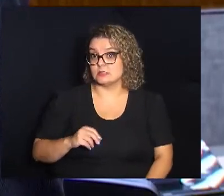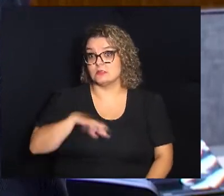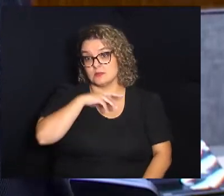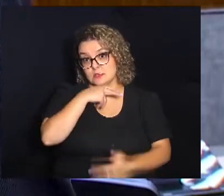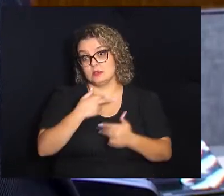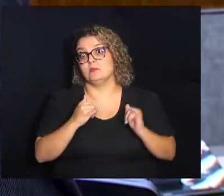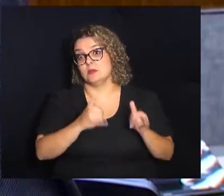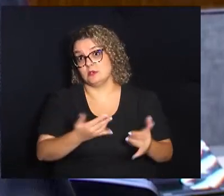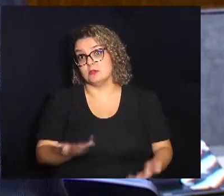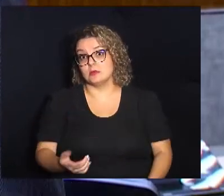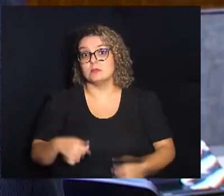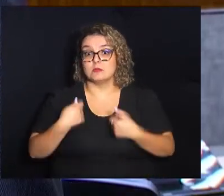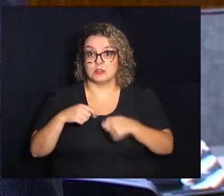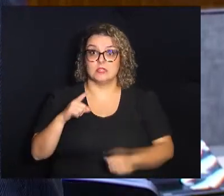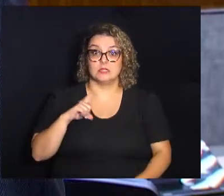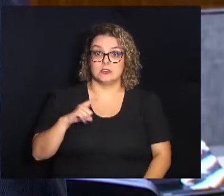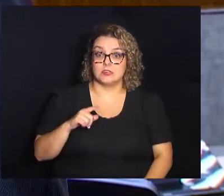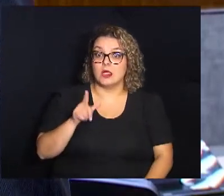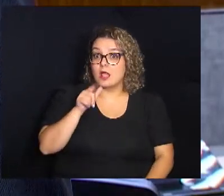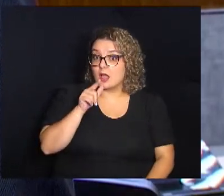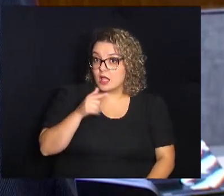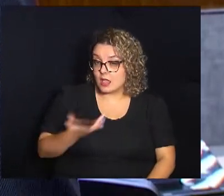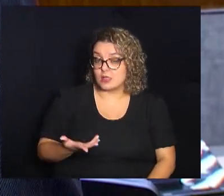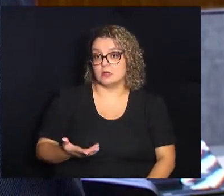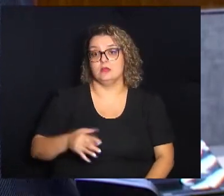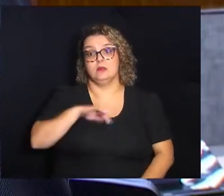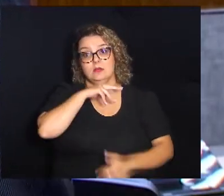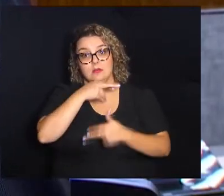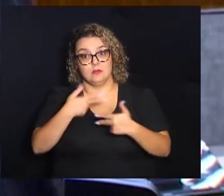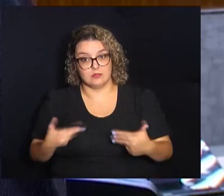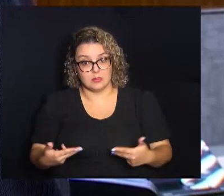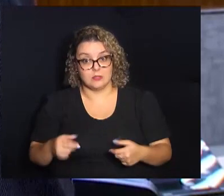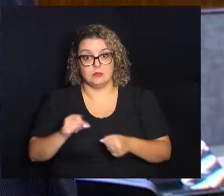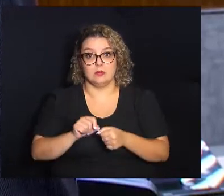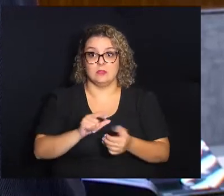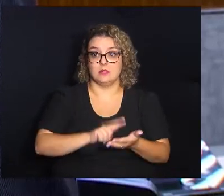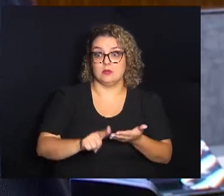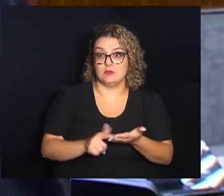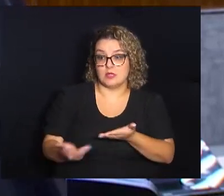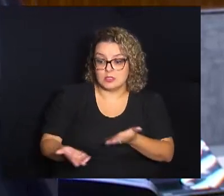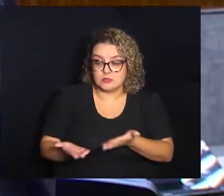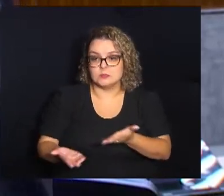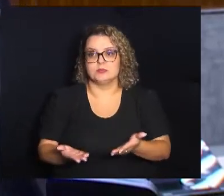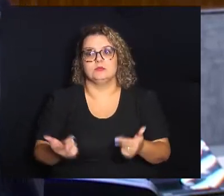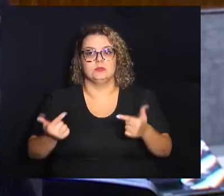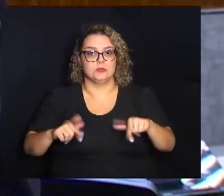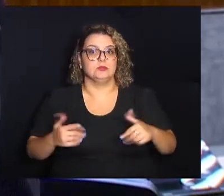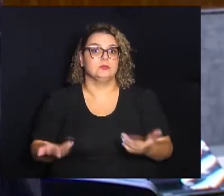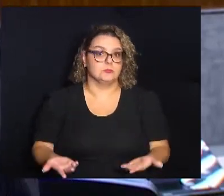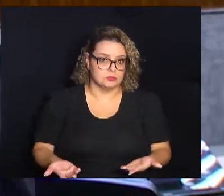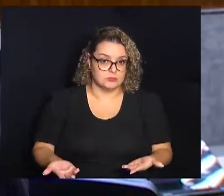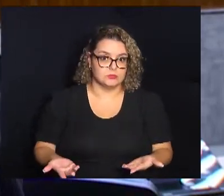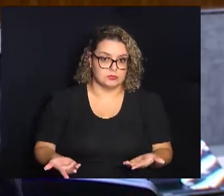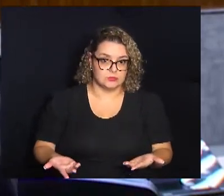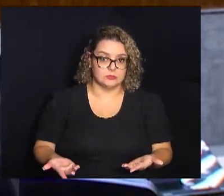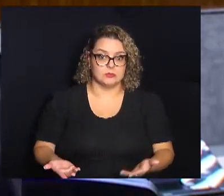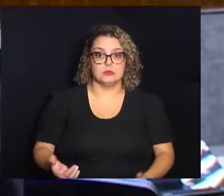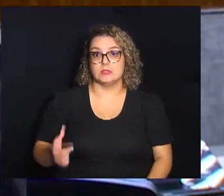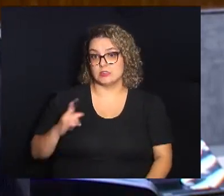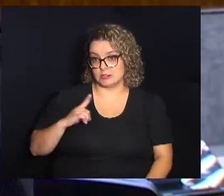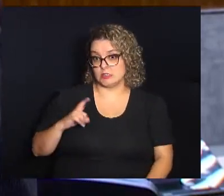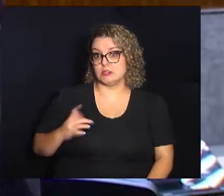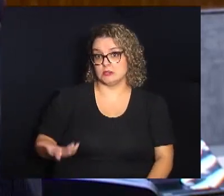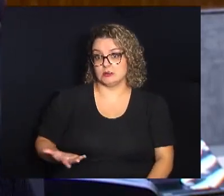Você precisa ter água para os animais, precisa fazer a limpeza e manutenção do recinto do local no qual eles